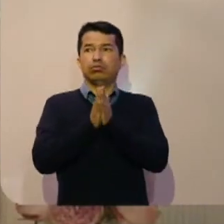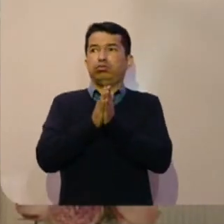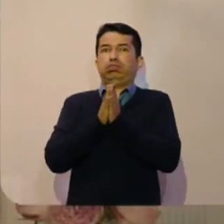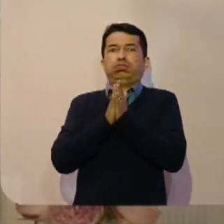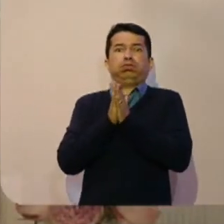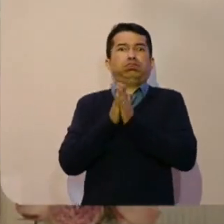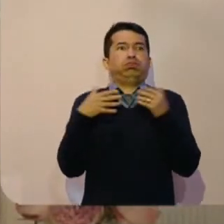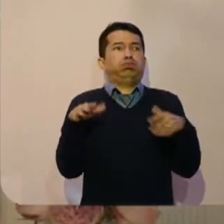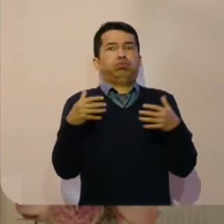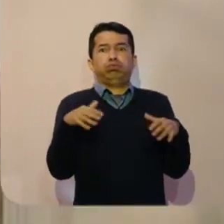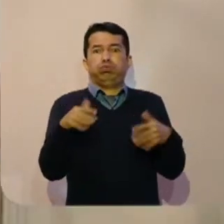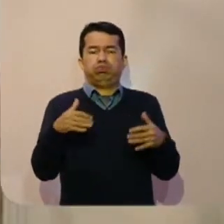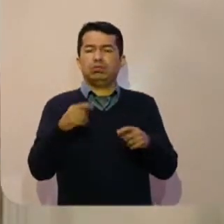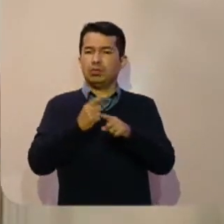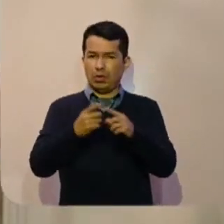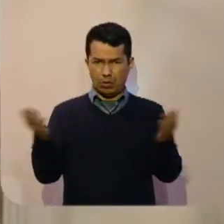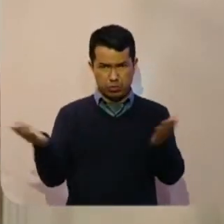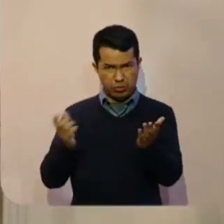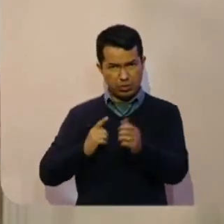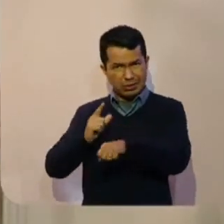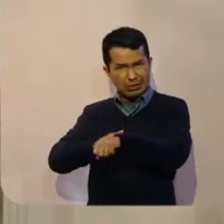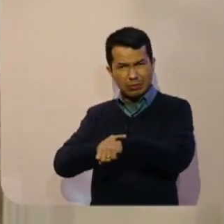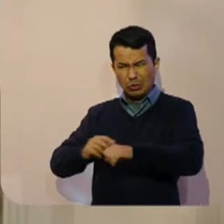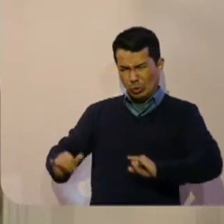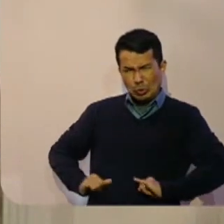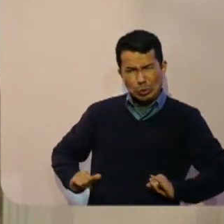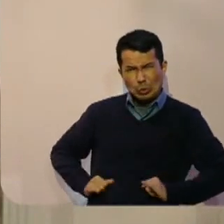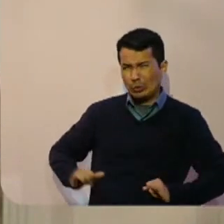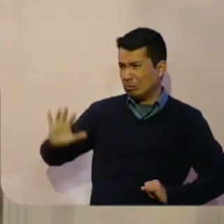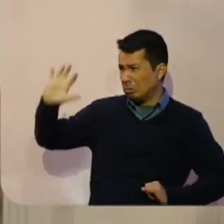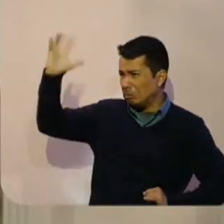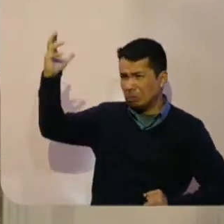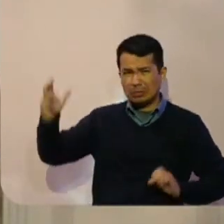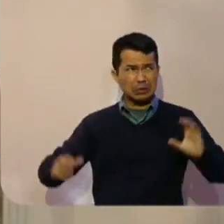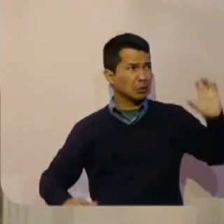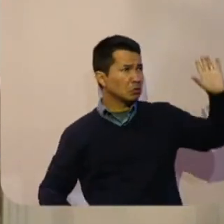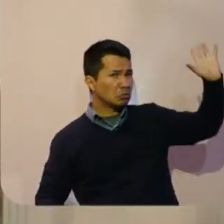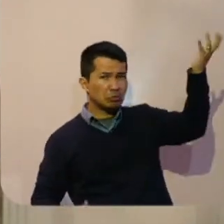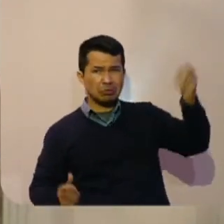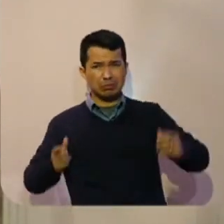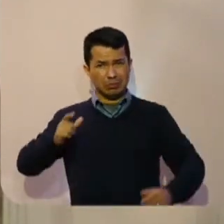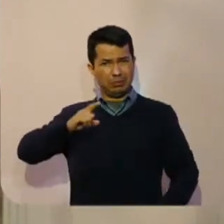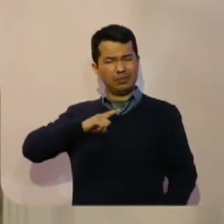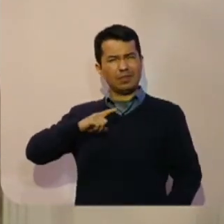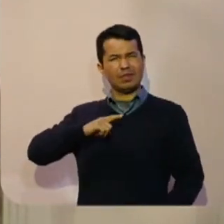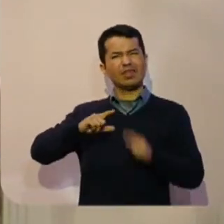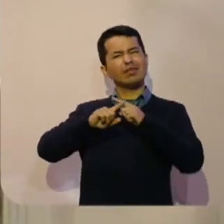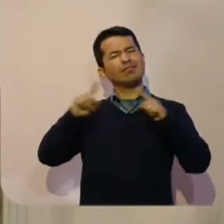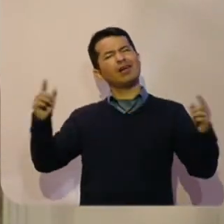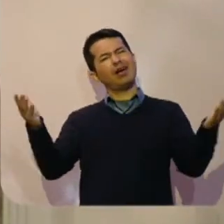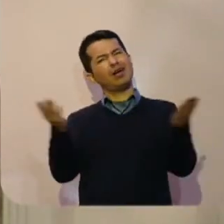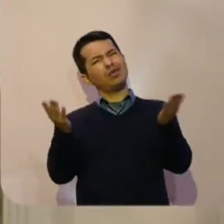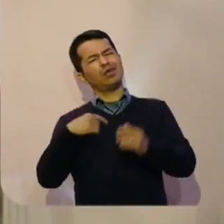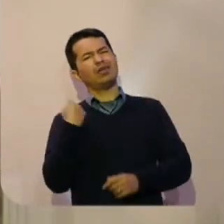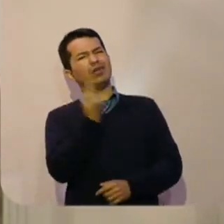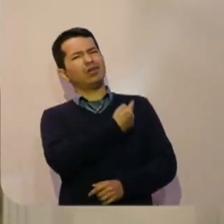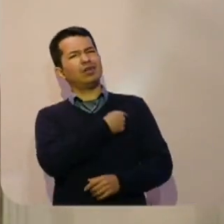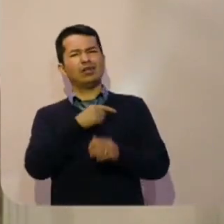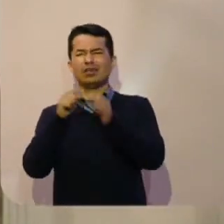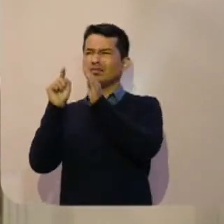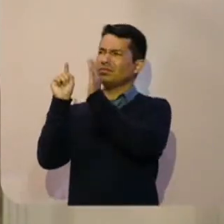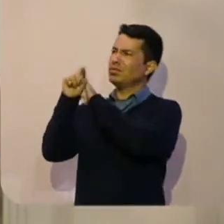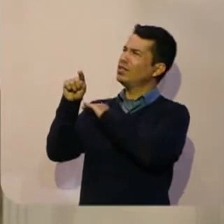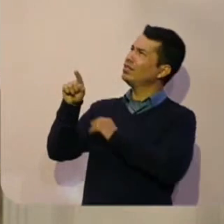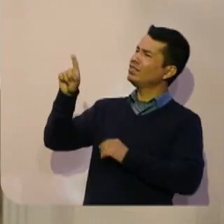de sofrimento? Mas a grande pergunta é, existe uma resposta na palavra